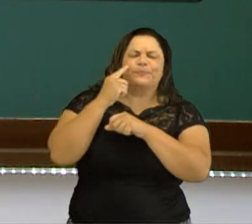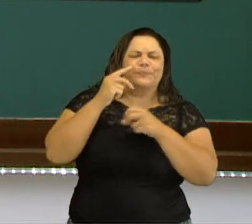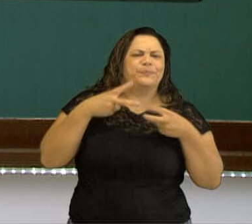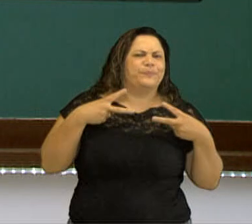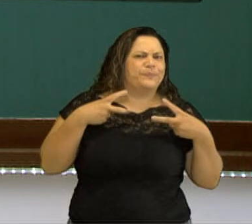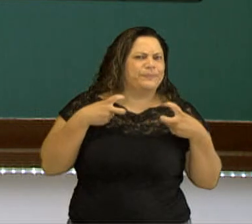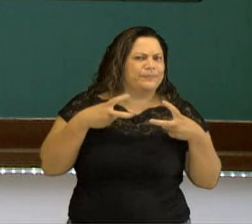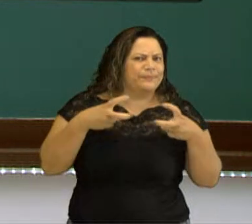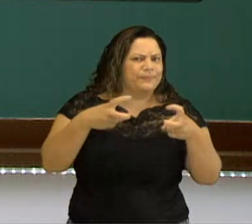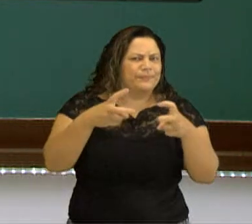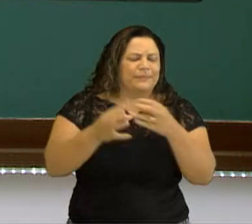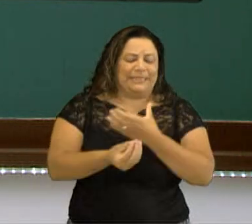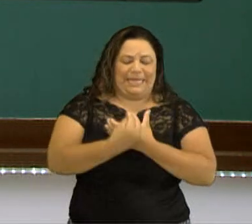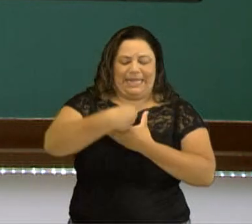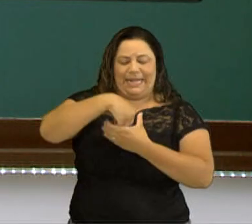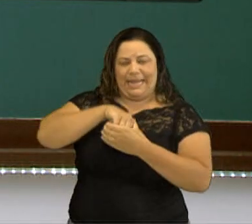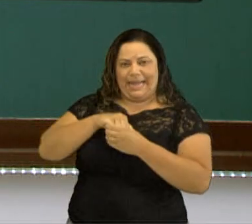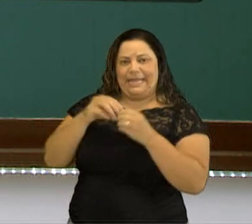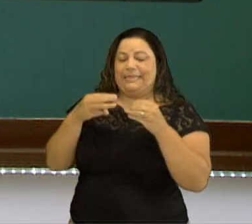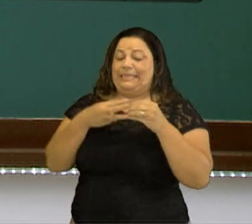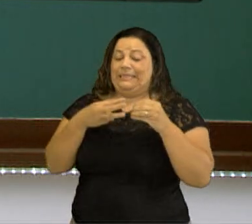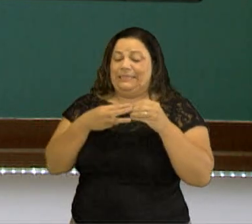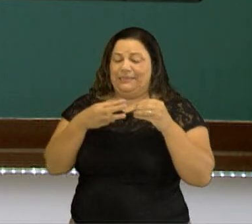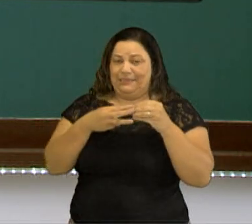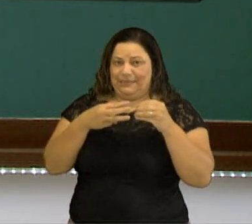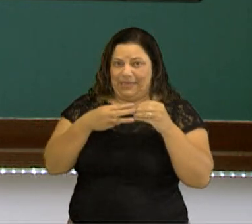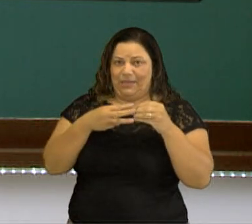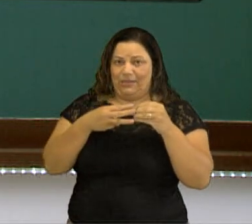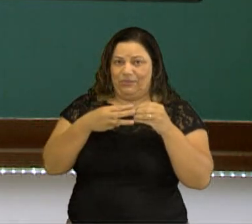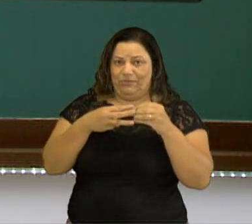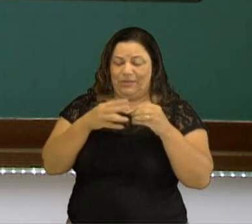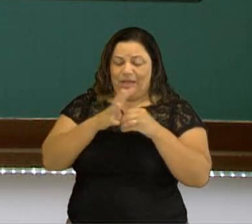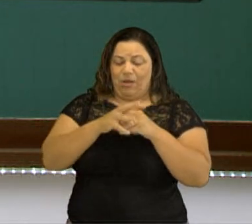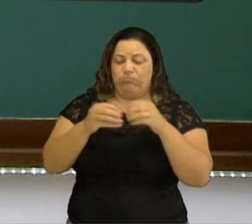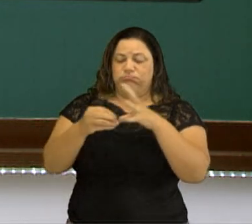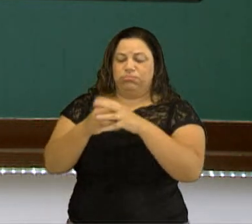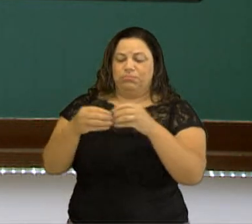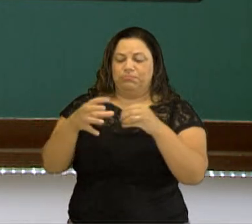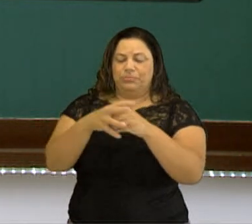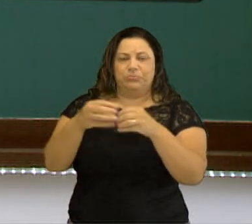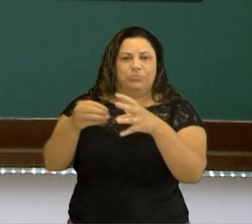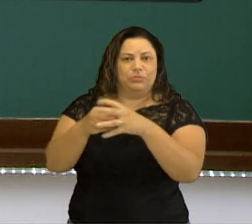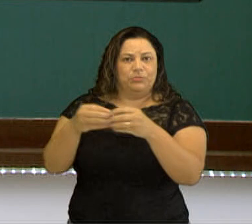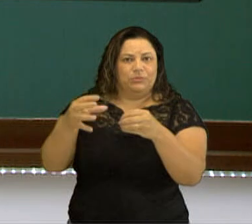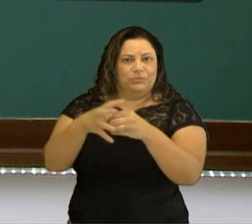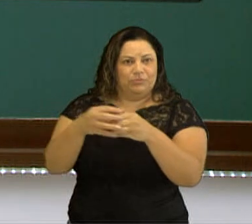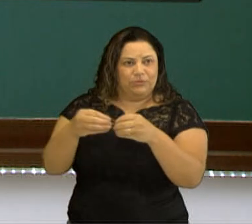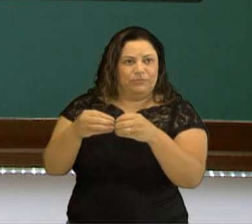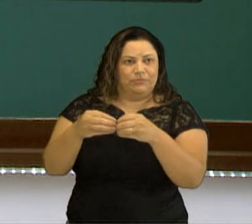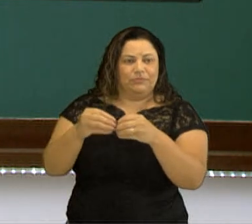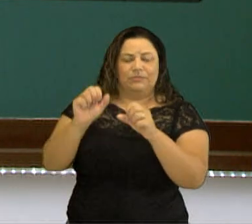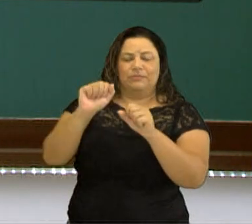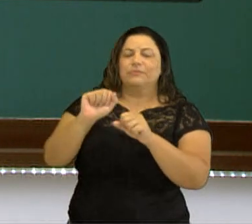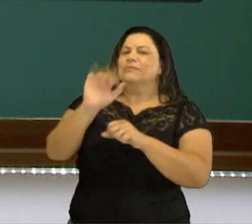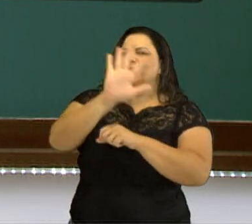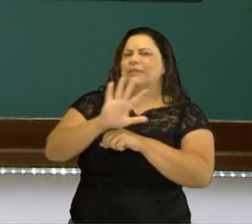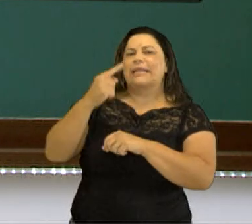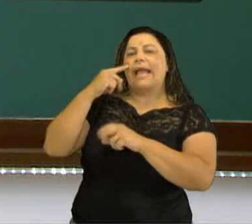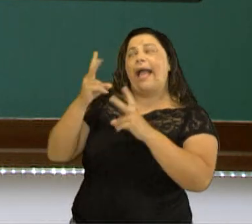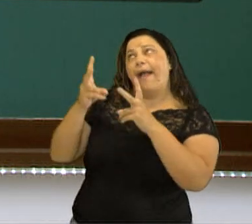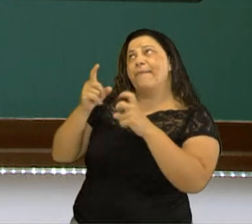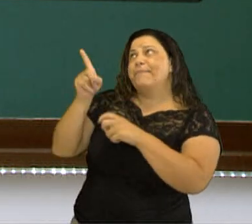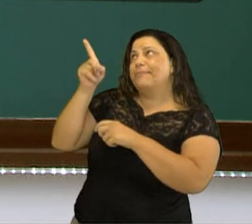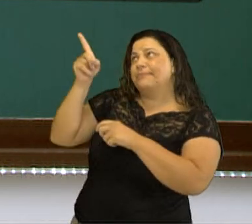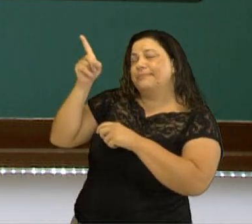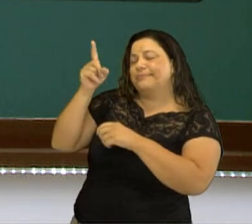ele entra na sua célula, assim como todos os outros, e se replica. Aquela imagem ali são imagens microscópicas